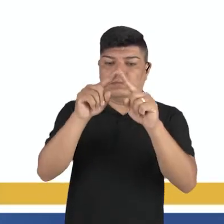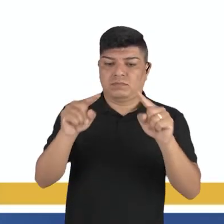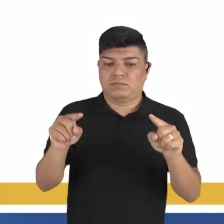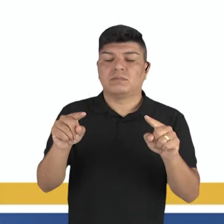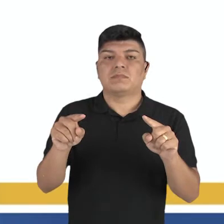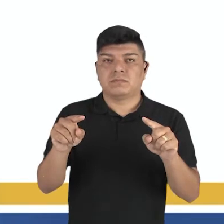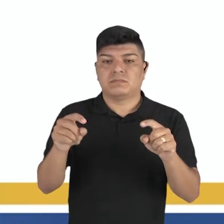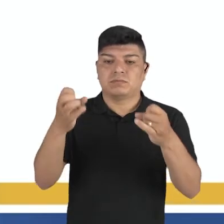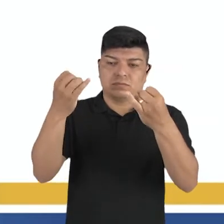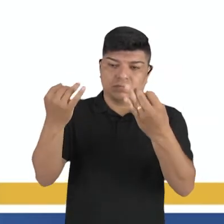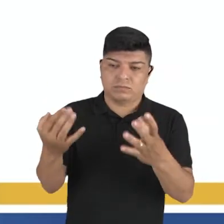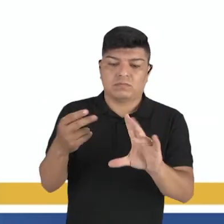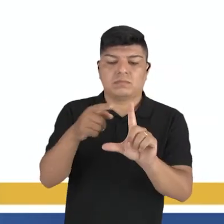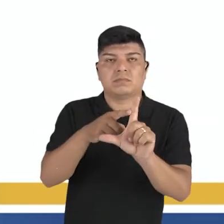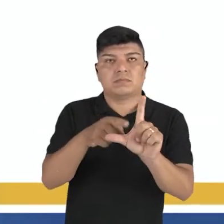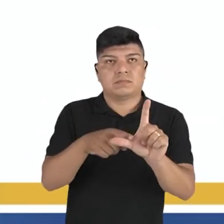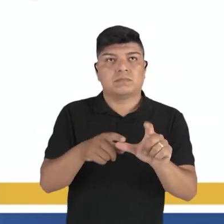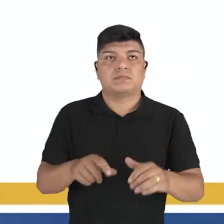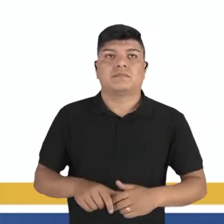de um ângulo.